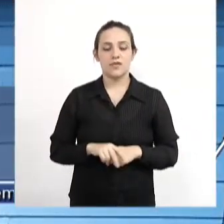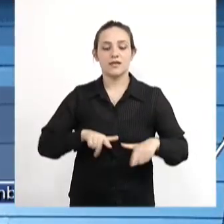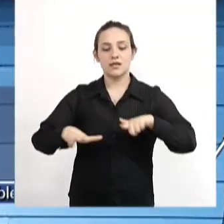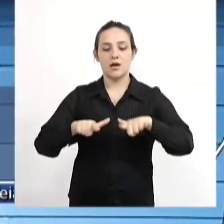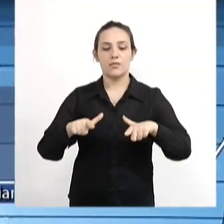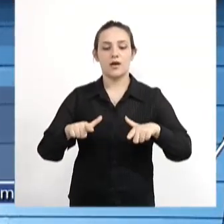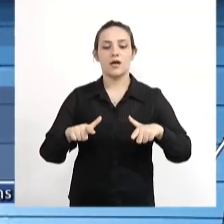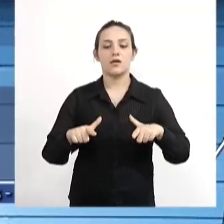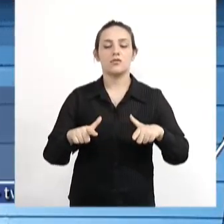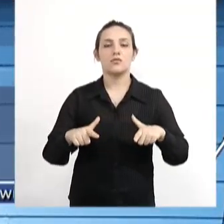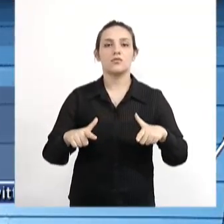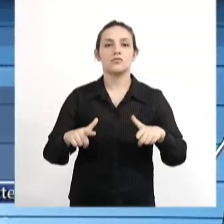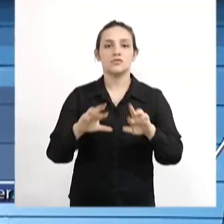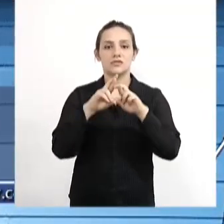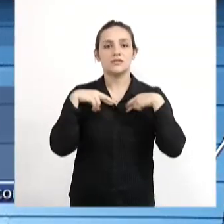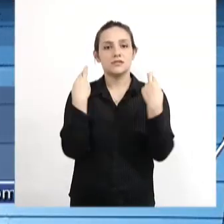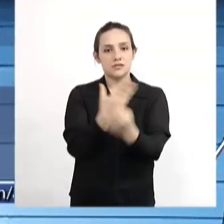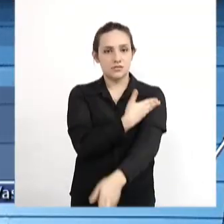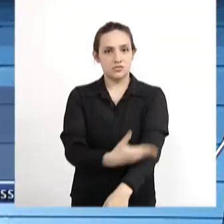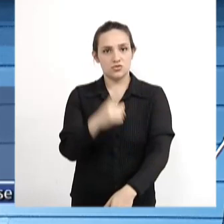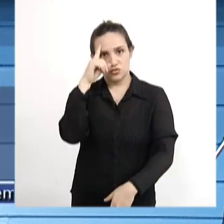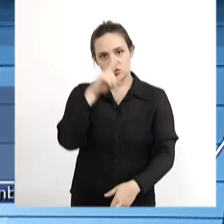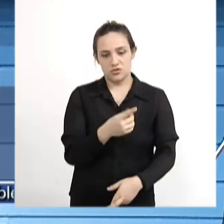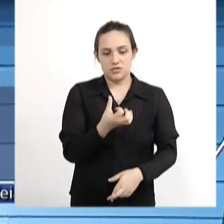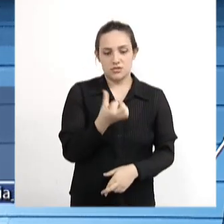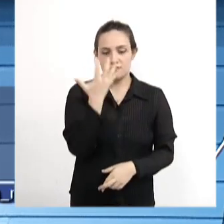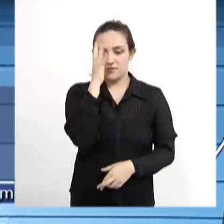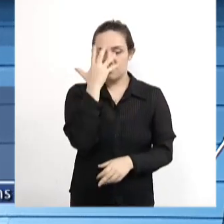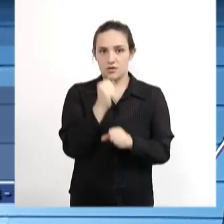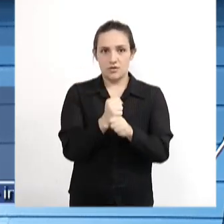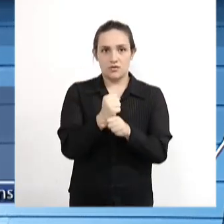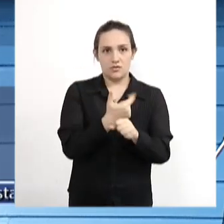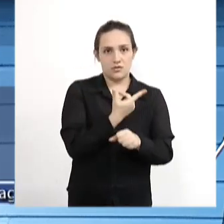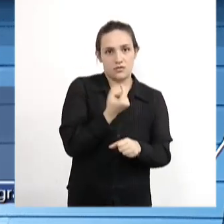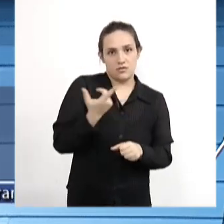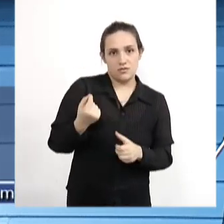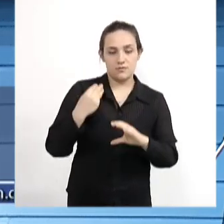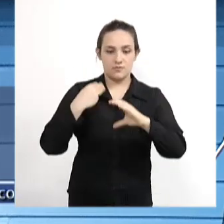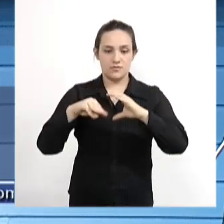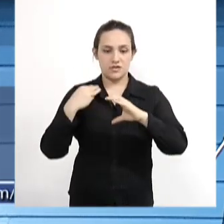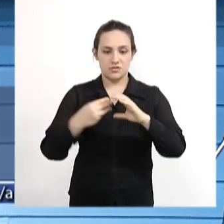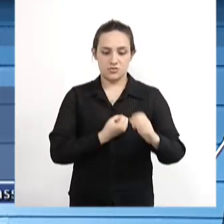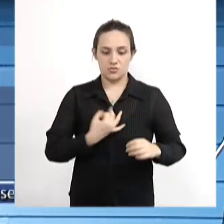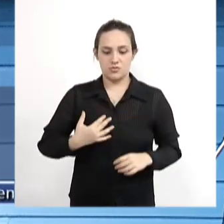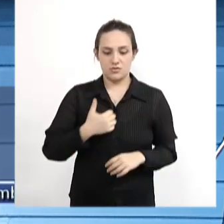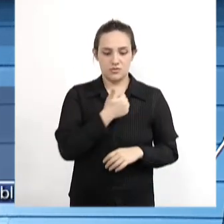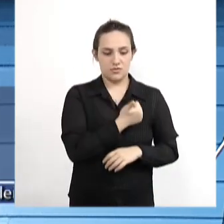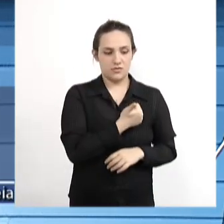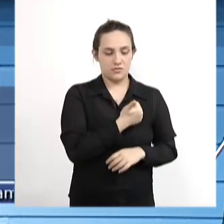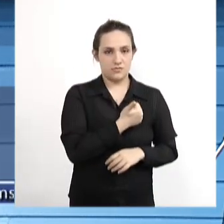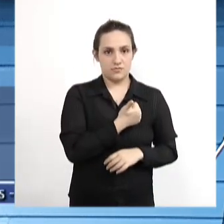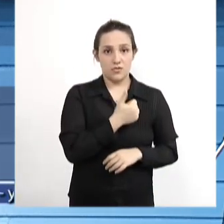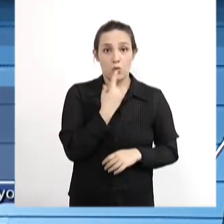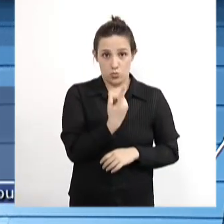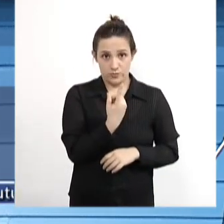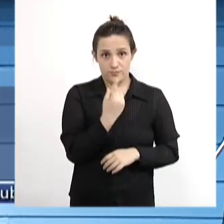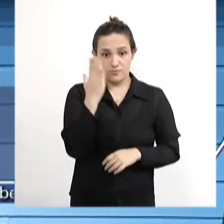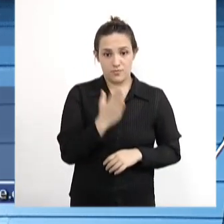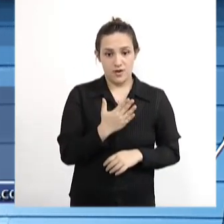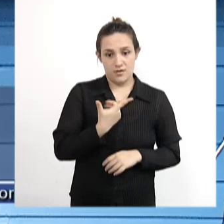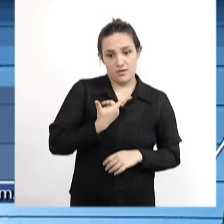Expediente da sessão ordinária do dia 6 de fevereiro de 2020. Mensagem número